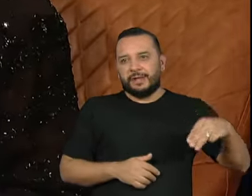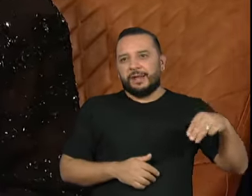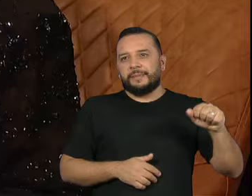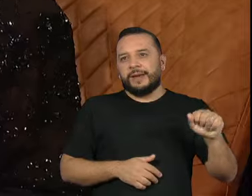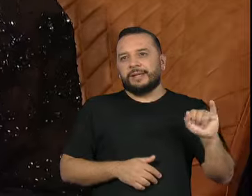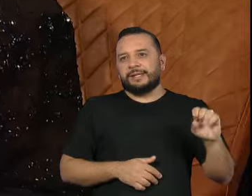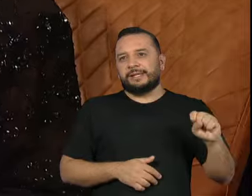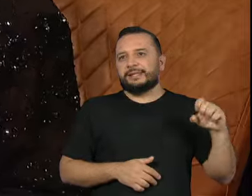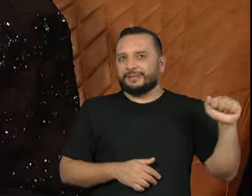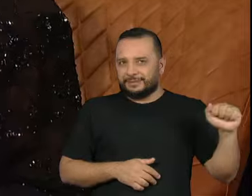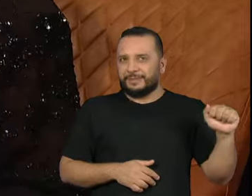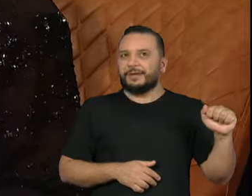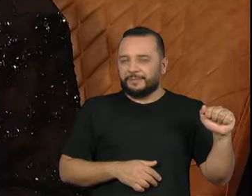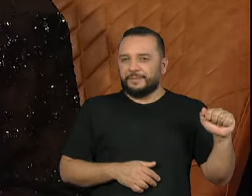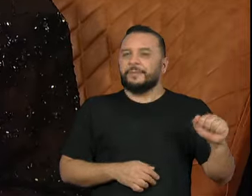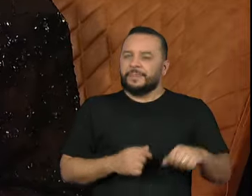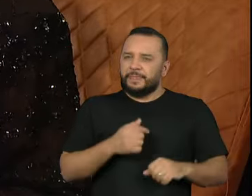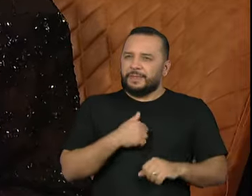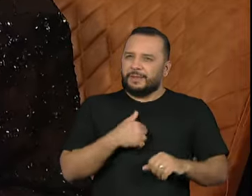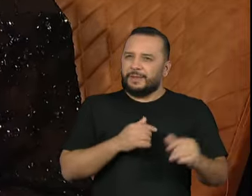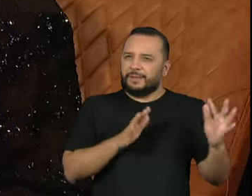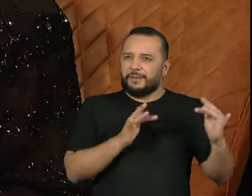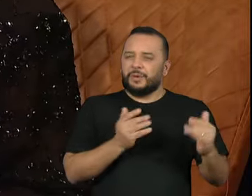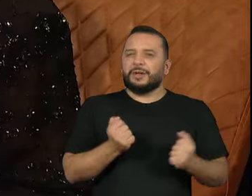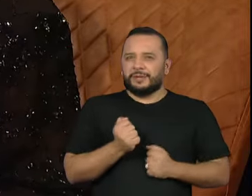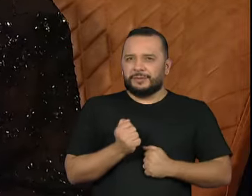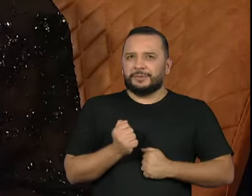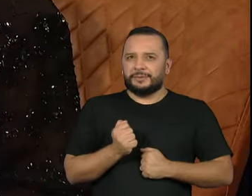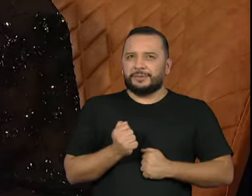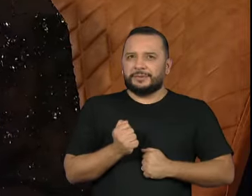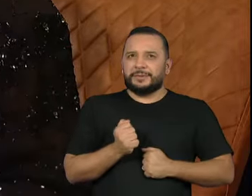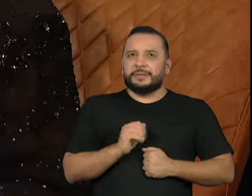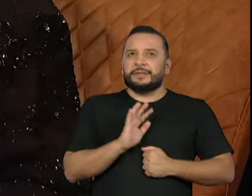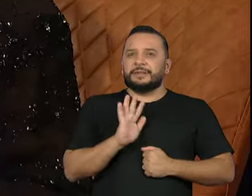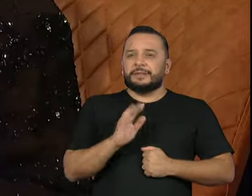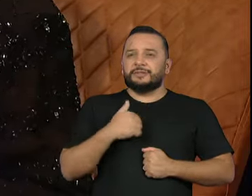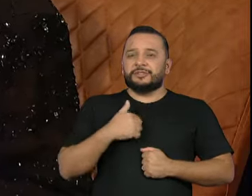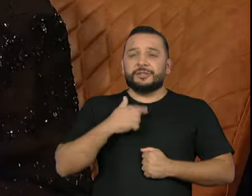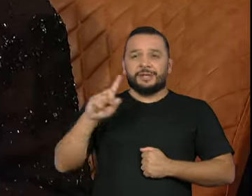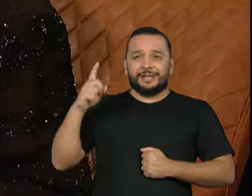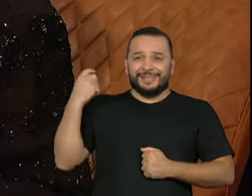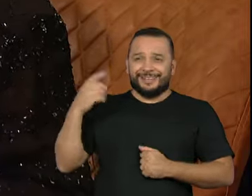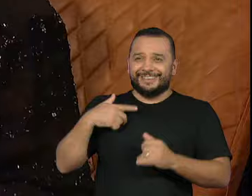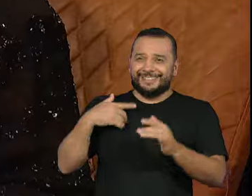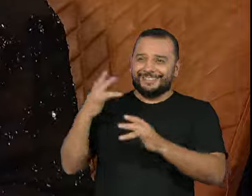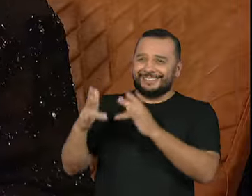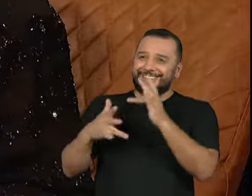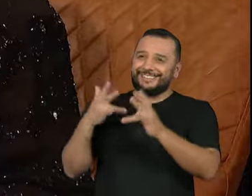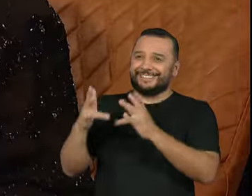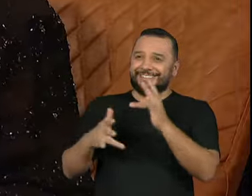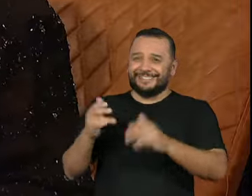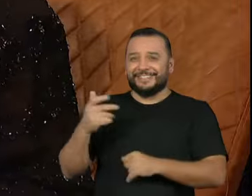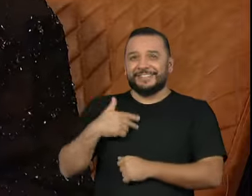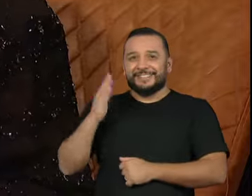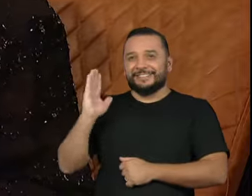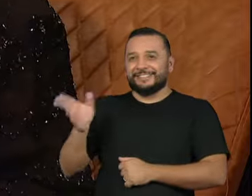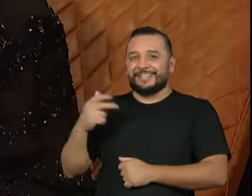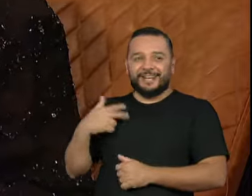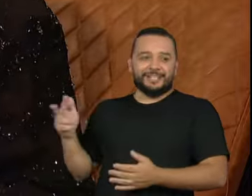tempo e estava namorando ele. E eu tinha um ex-noivo que apareceu de repente do